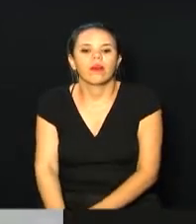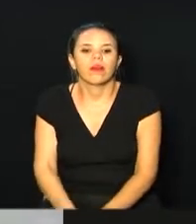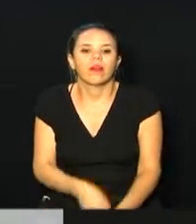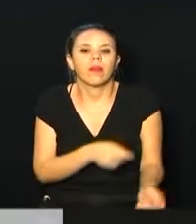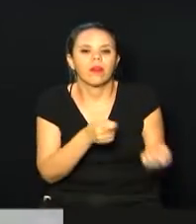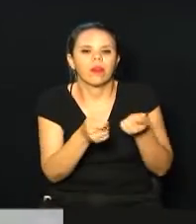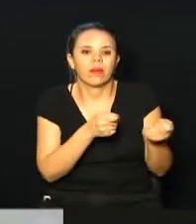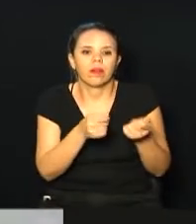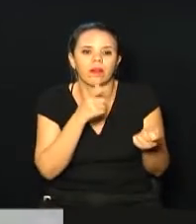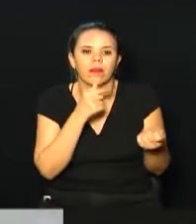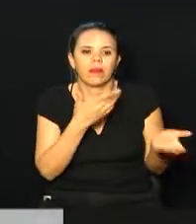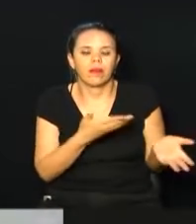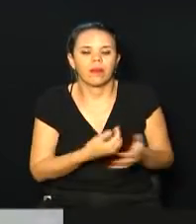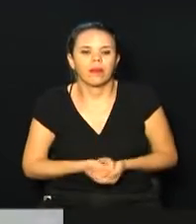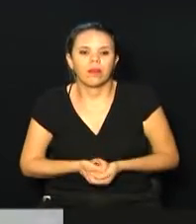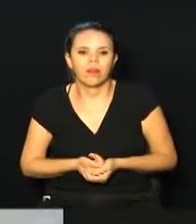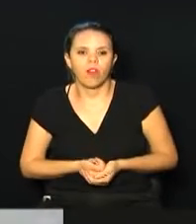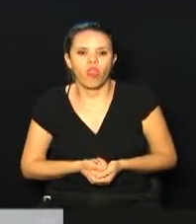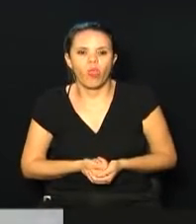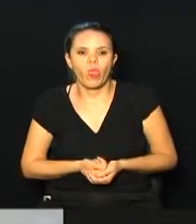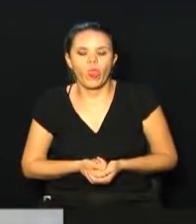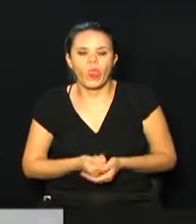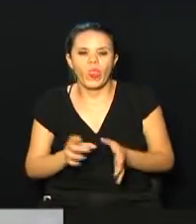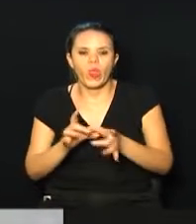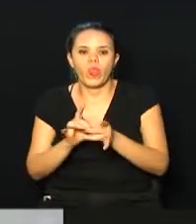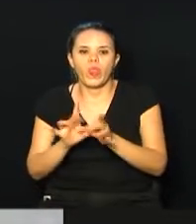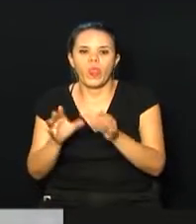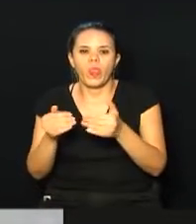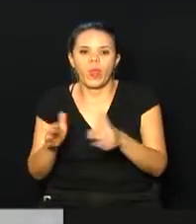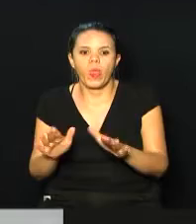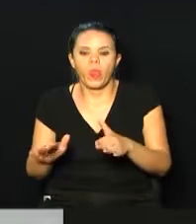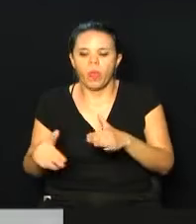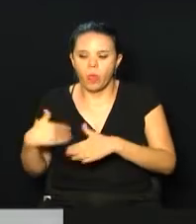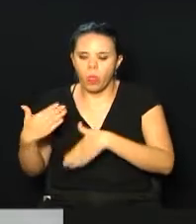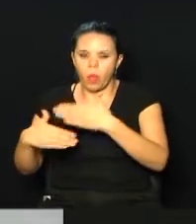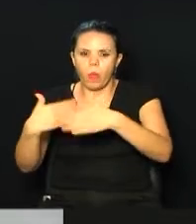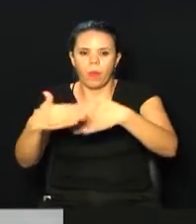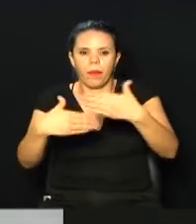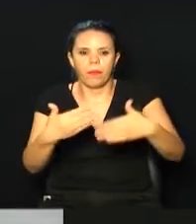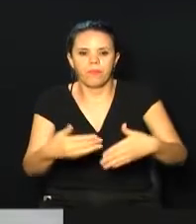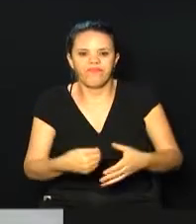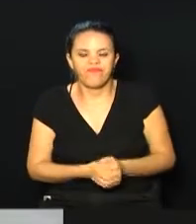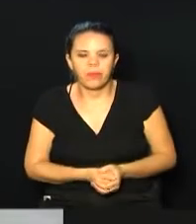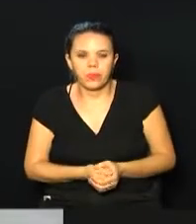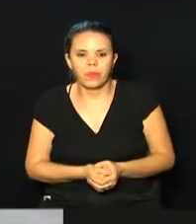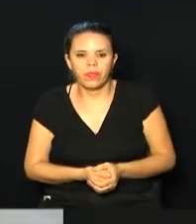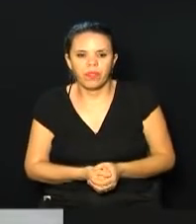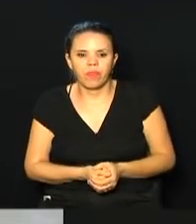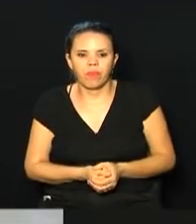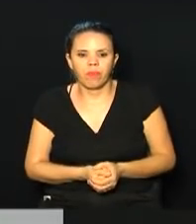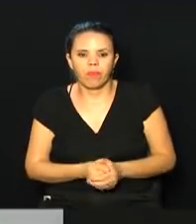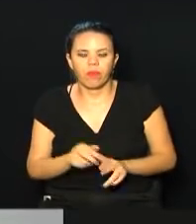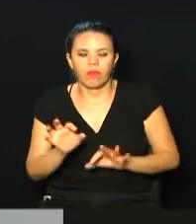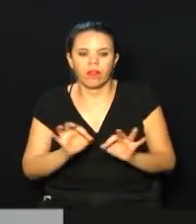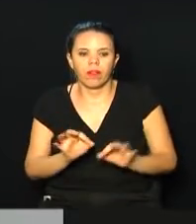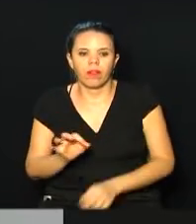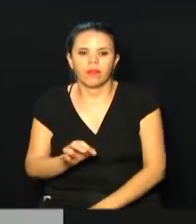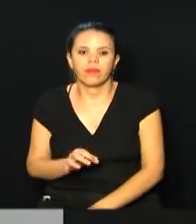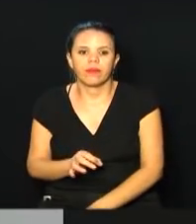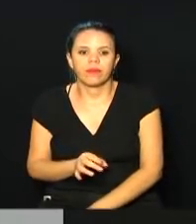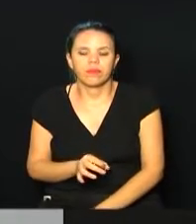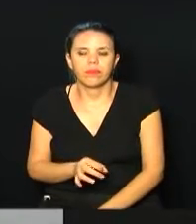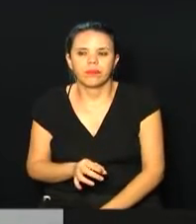essa água e liberar gradativamente, conforme